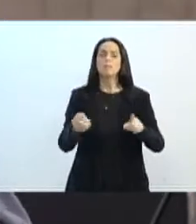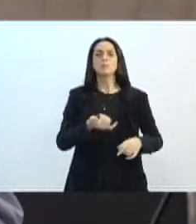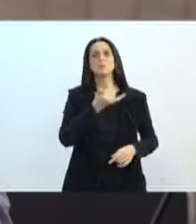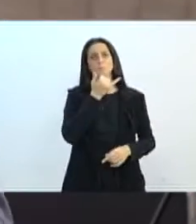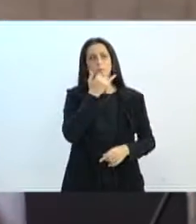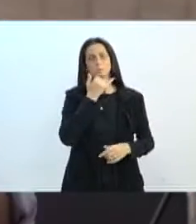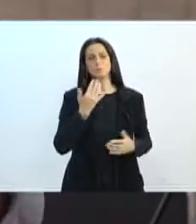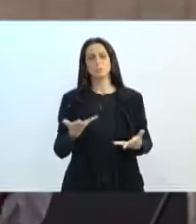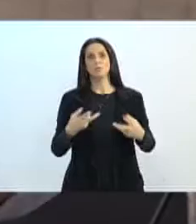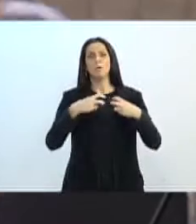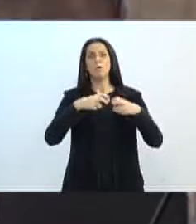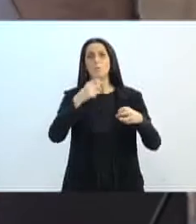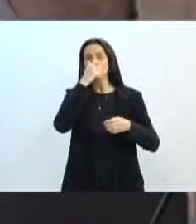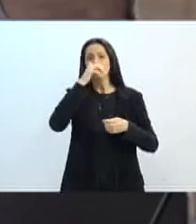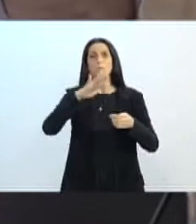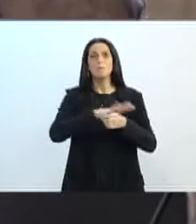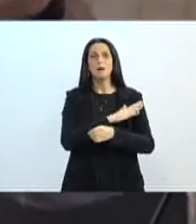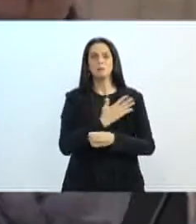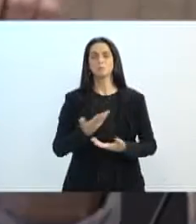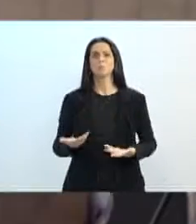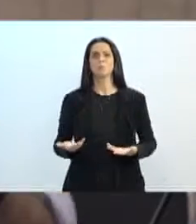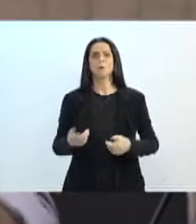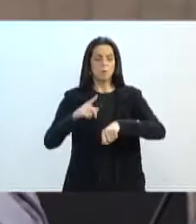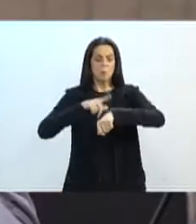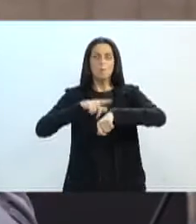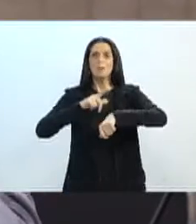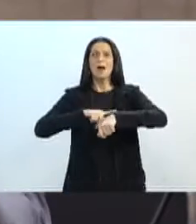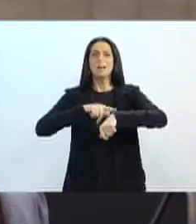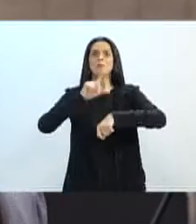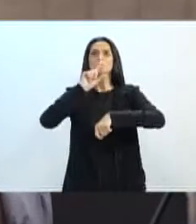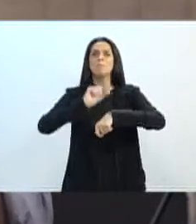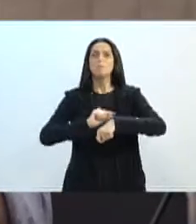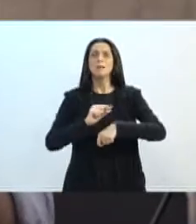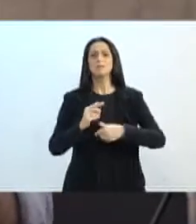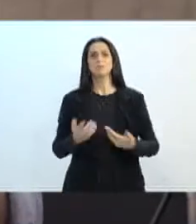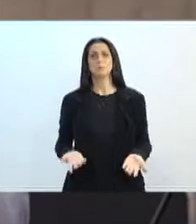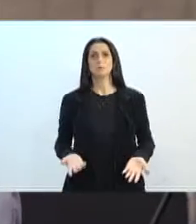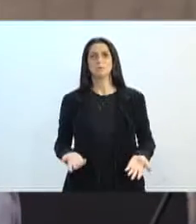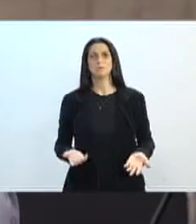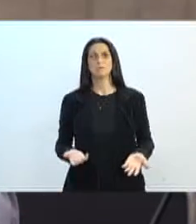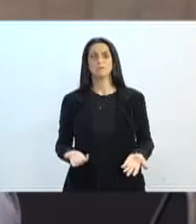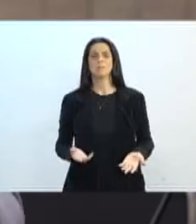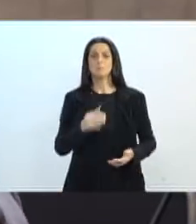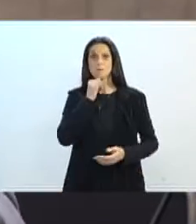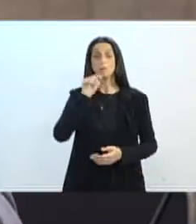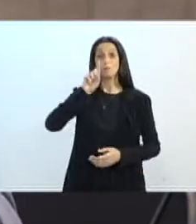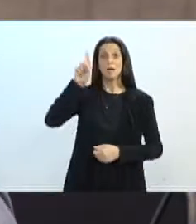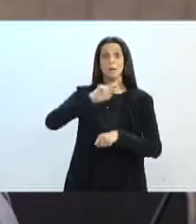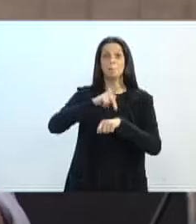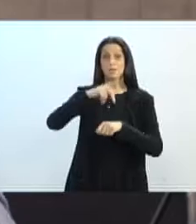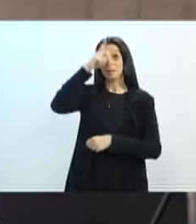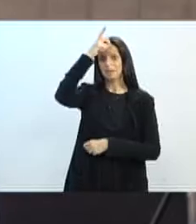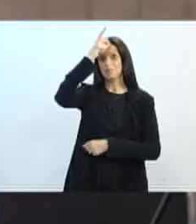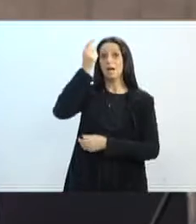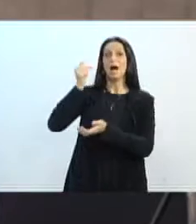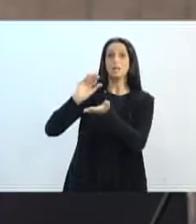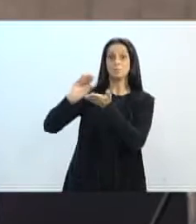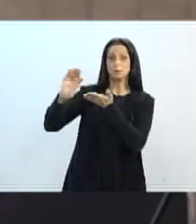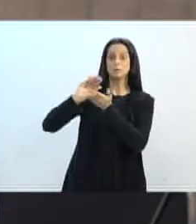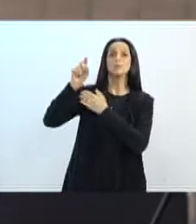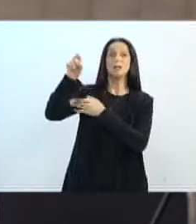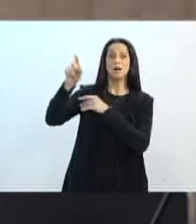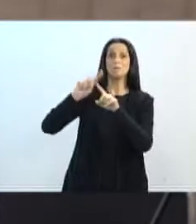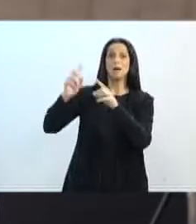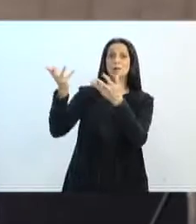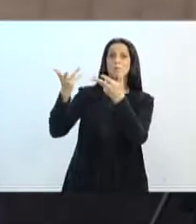aqui, ônibus com horários distantes um do outro, enfim, e lá se subsidia, mas olha a qualidade, nós